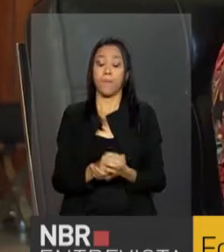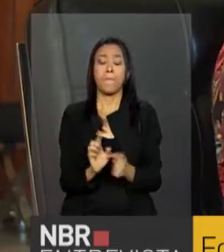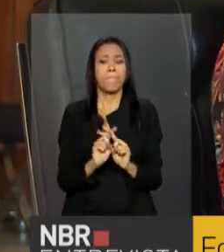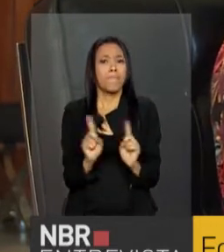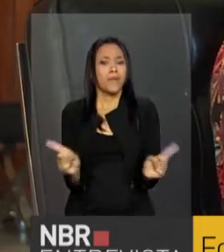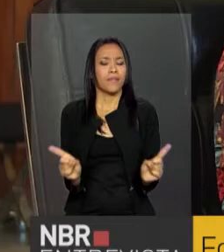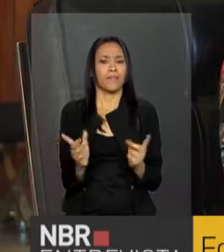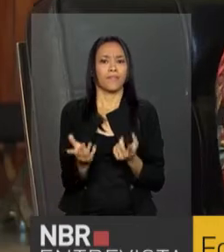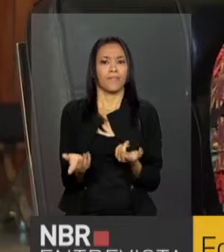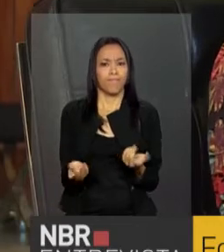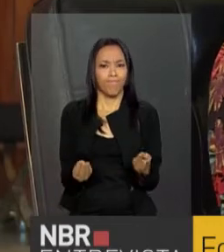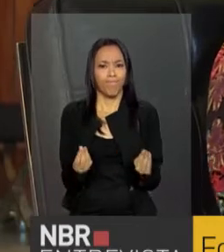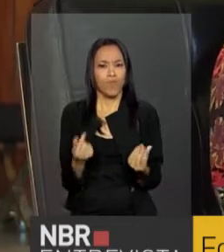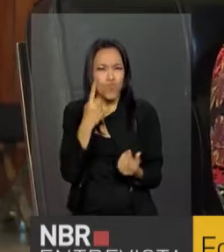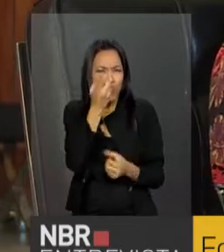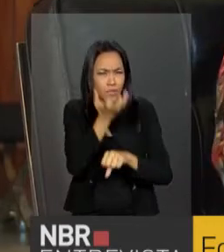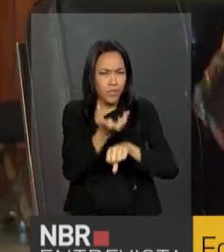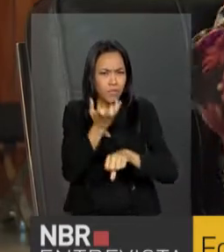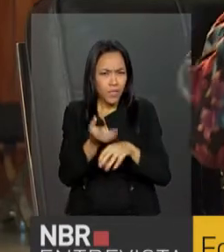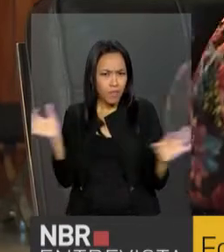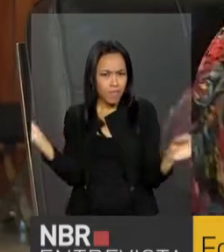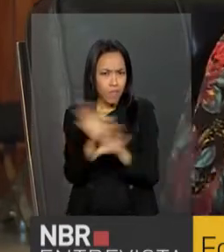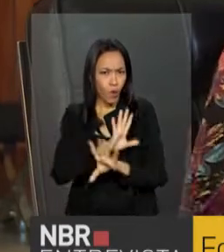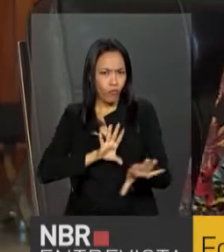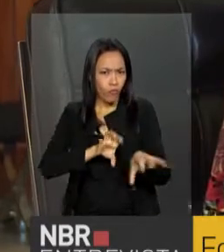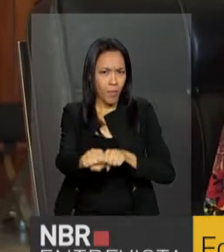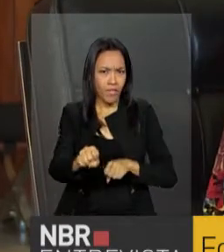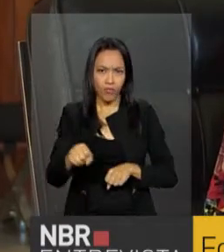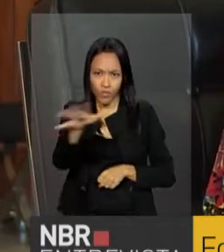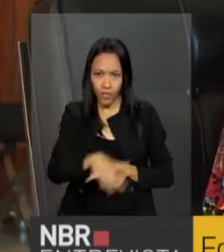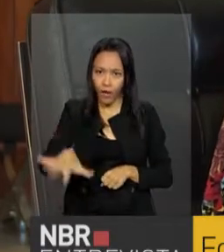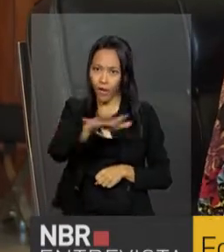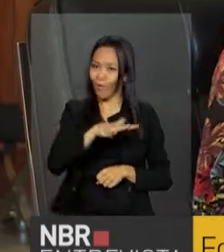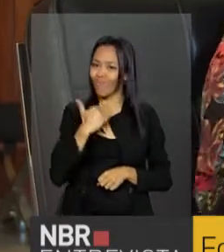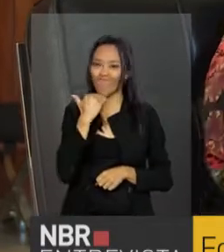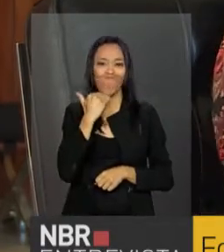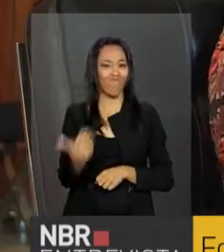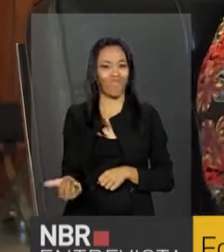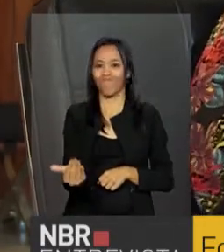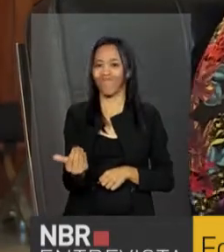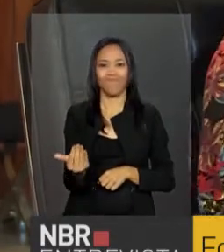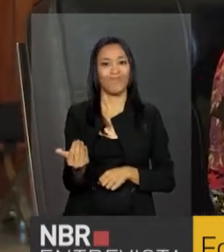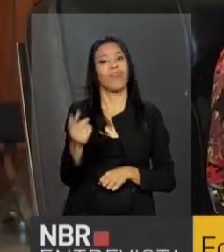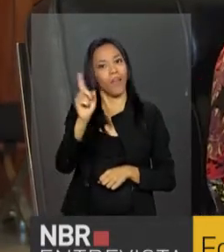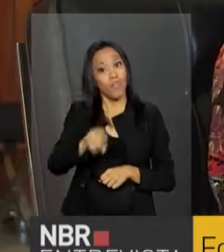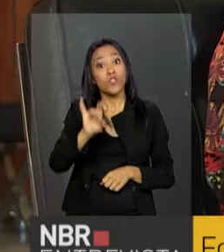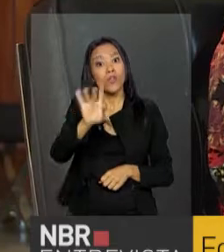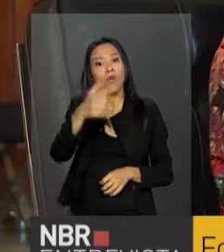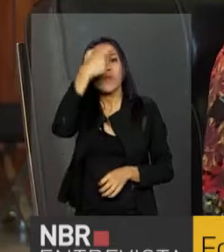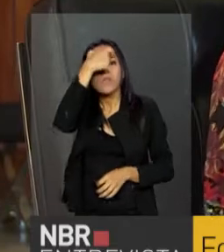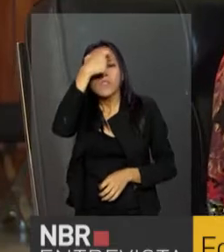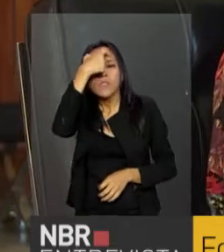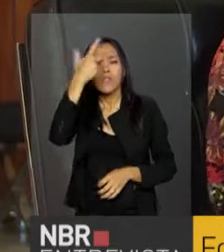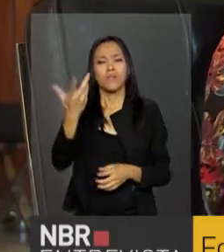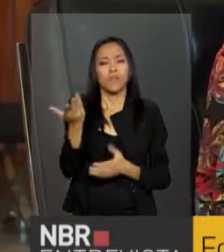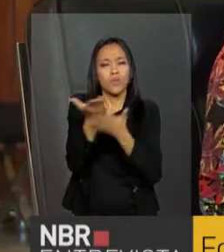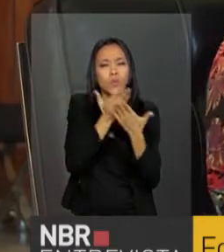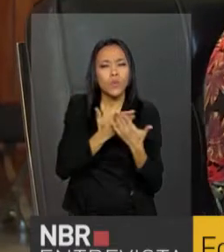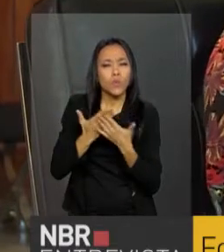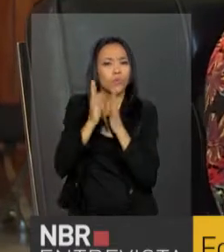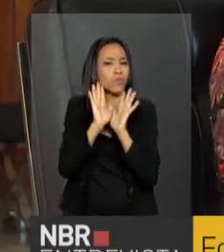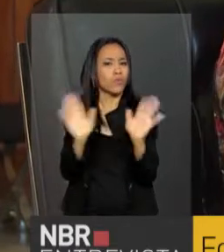Mas, uma disciplina só não dá formação geral, né, mais uma conscientização, um estudo